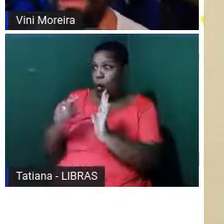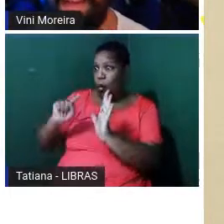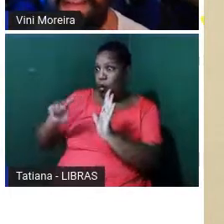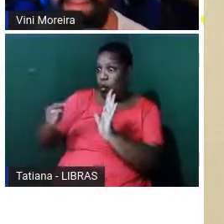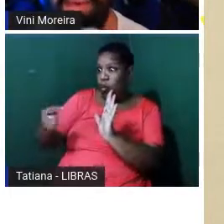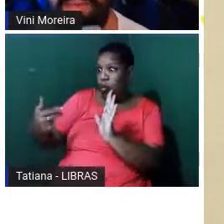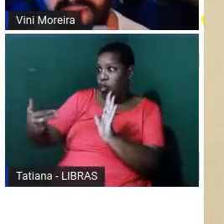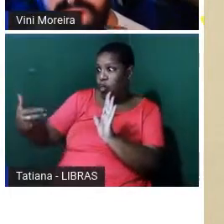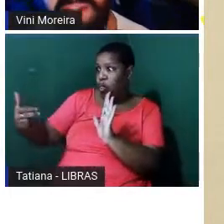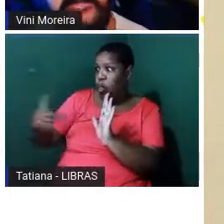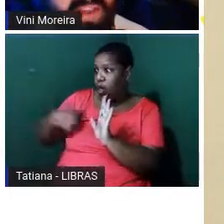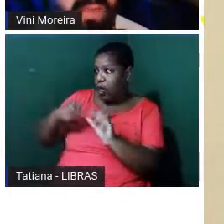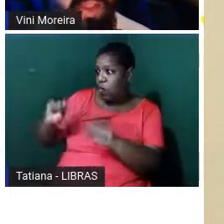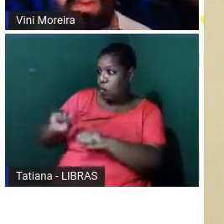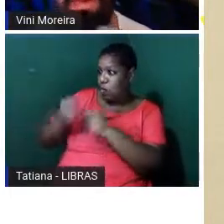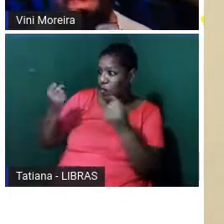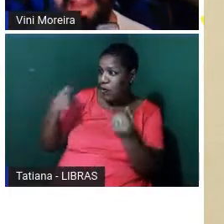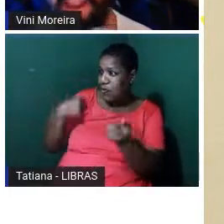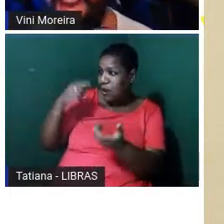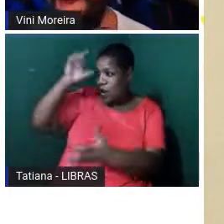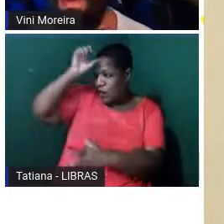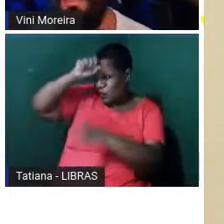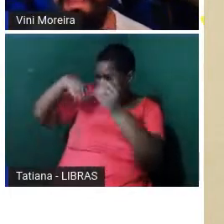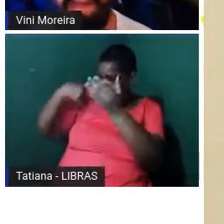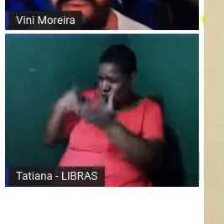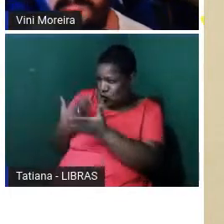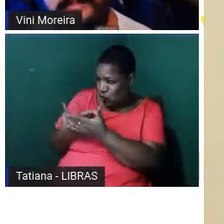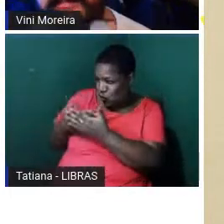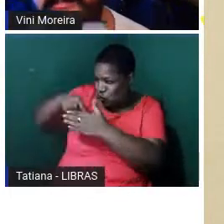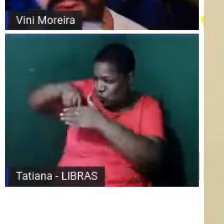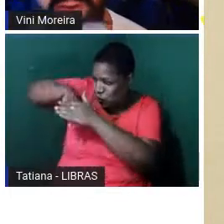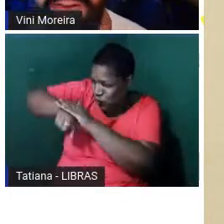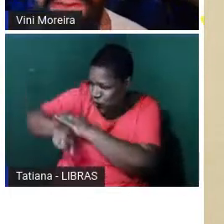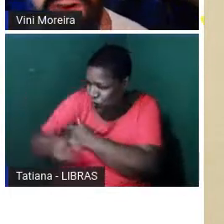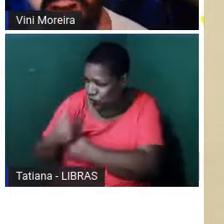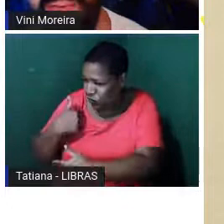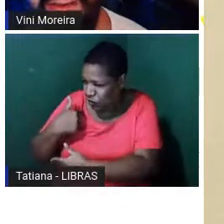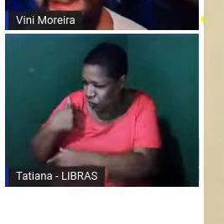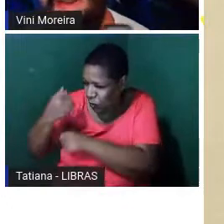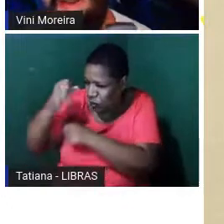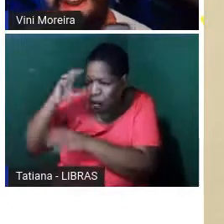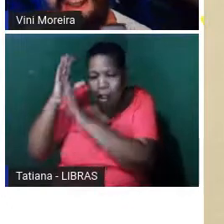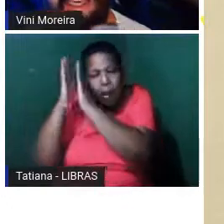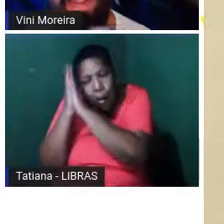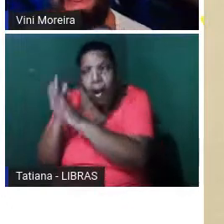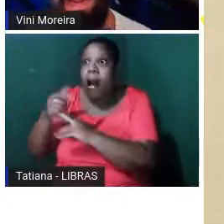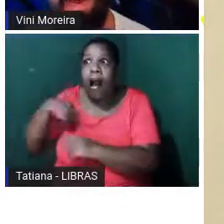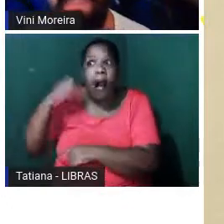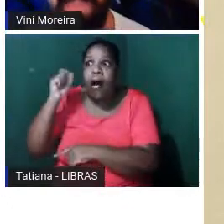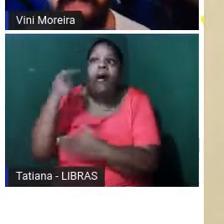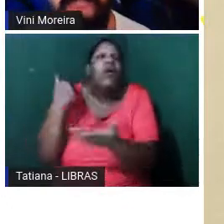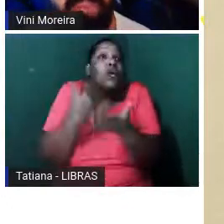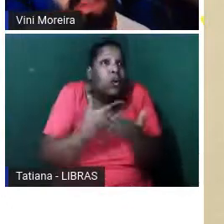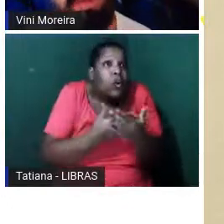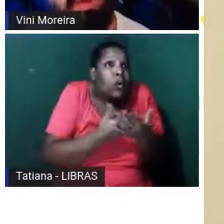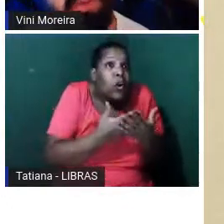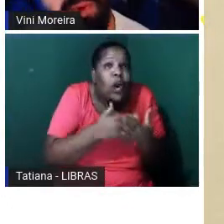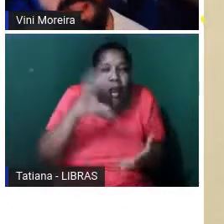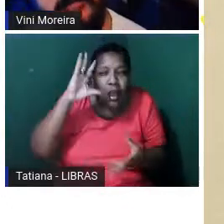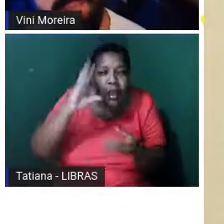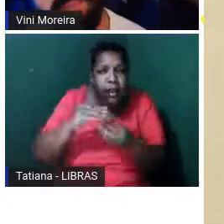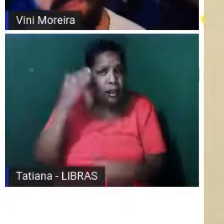umas ferramentas impossível de mexer que você vai ter que estudar mil e uma noites para conseguir entender